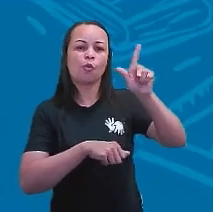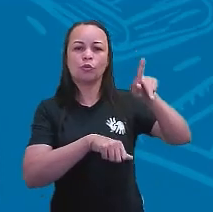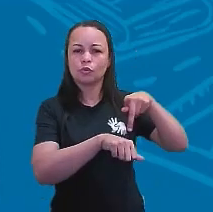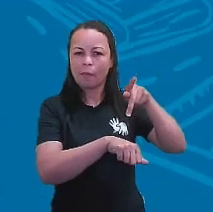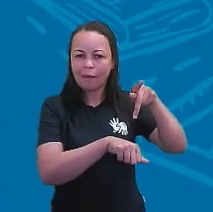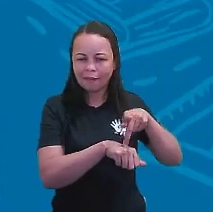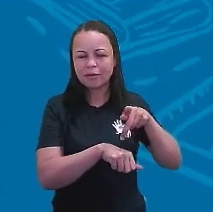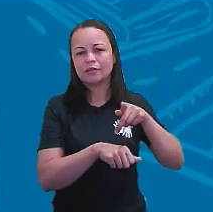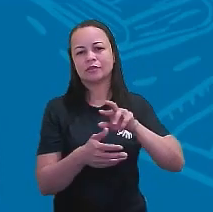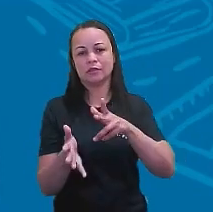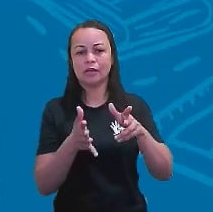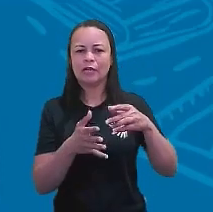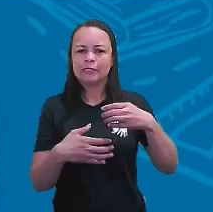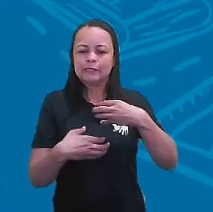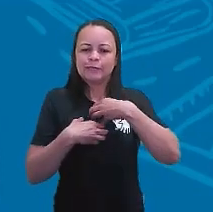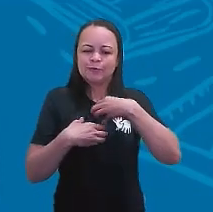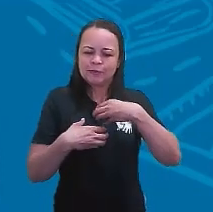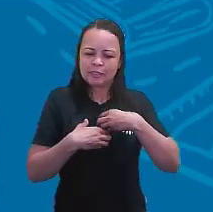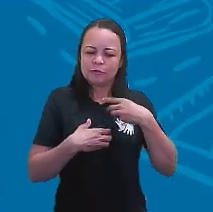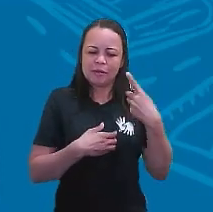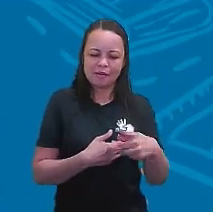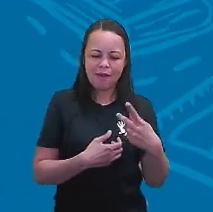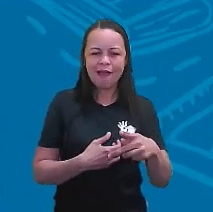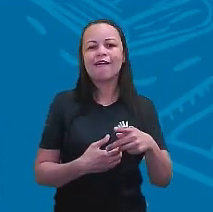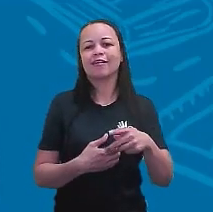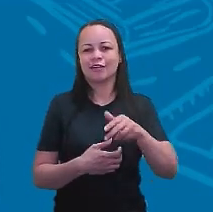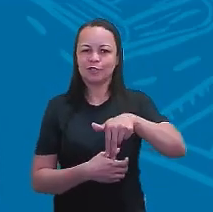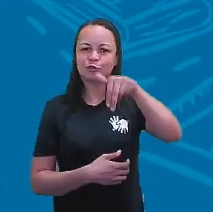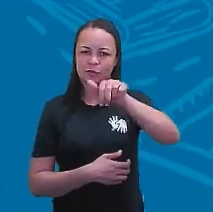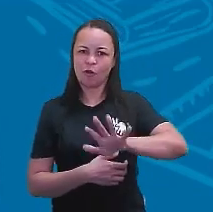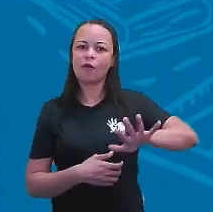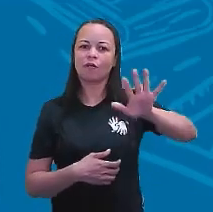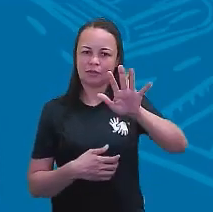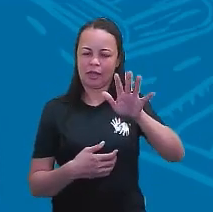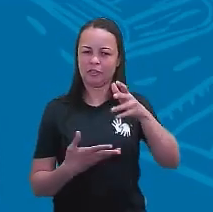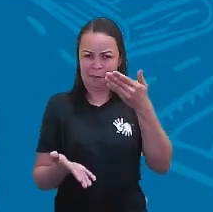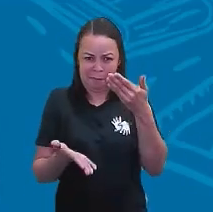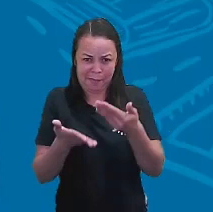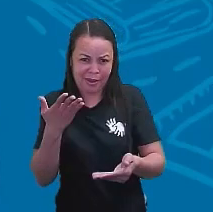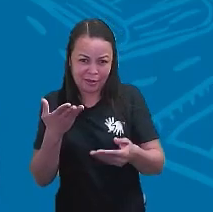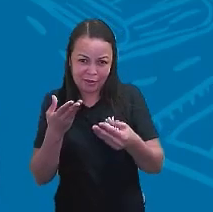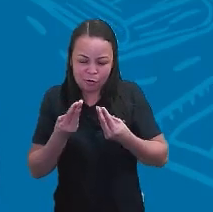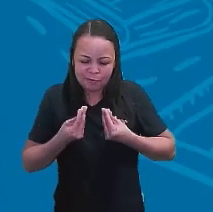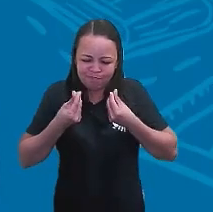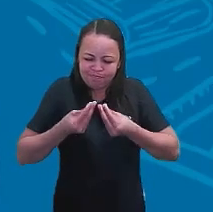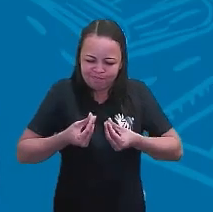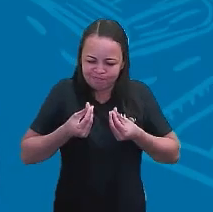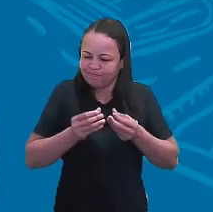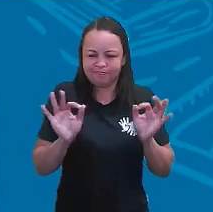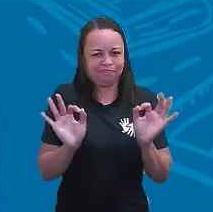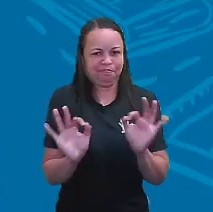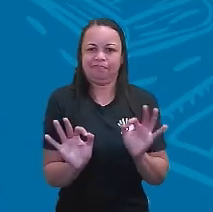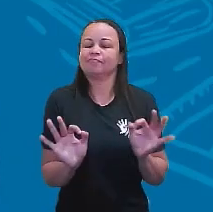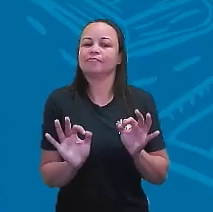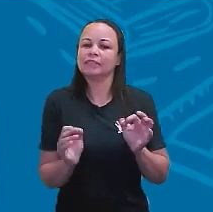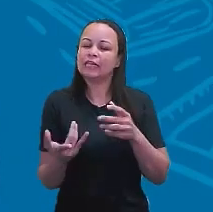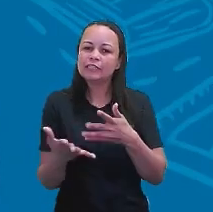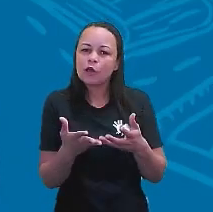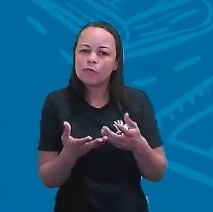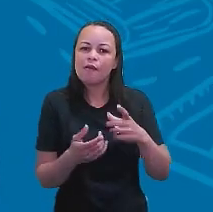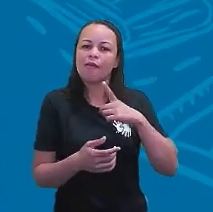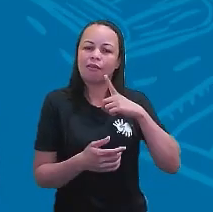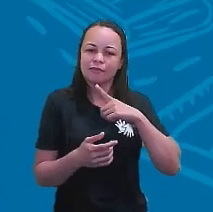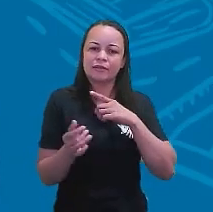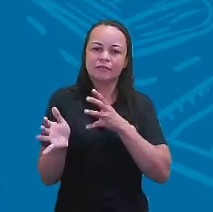aquela essência aqui do Nordeste. Então, ele não perdeu a sua essência, tá? Então, ele tem traços que